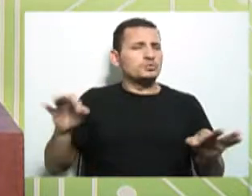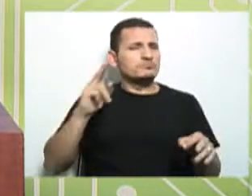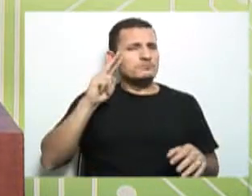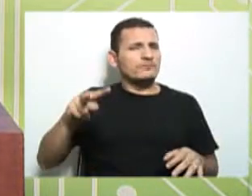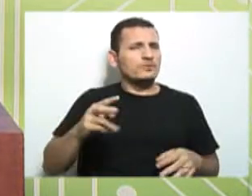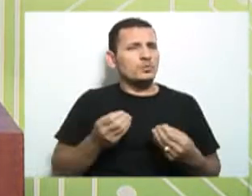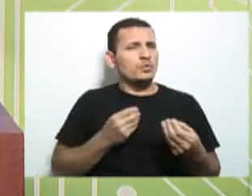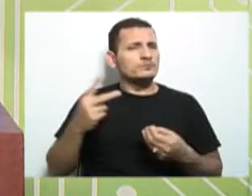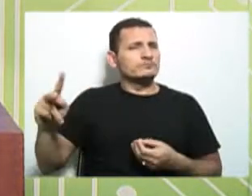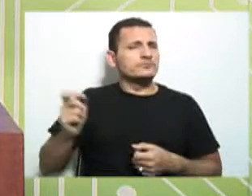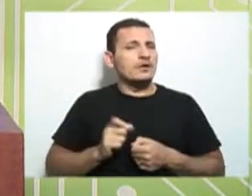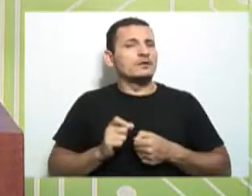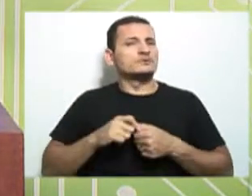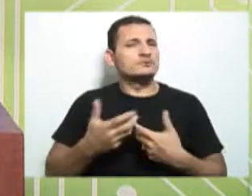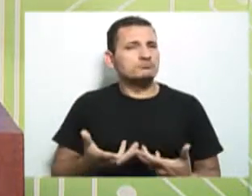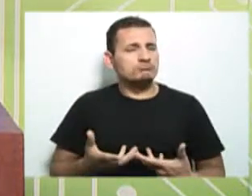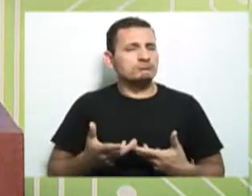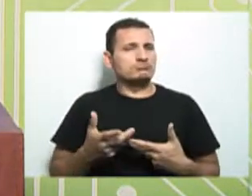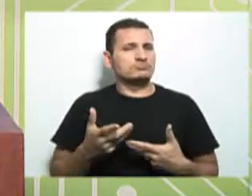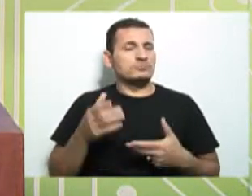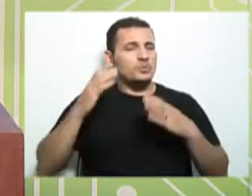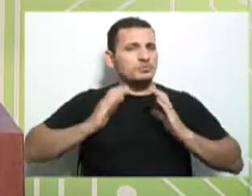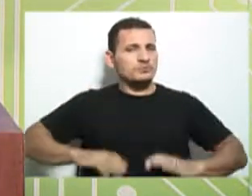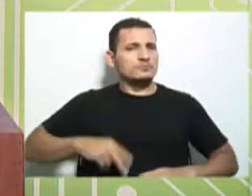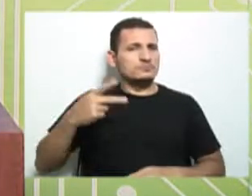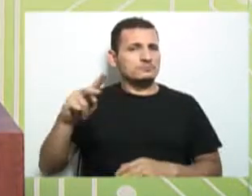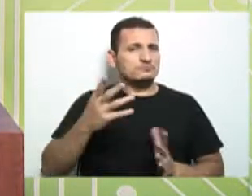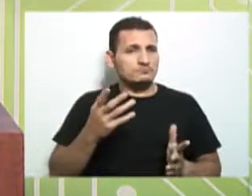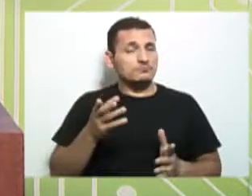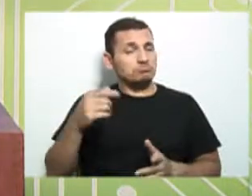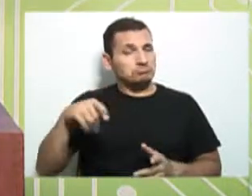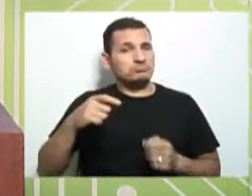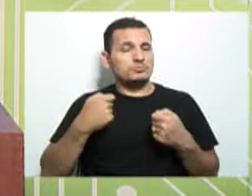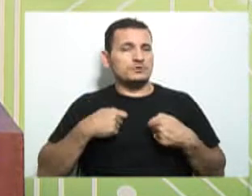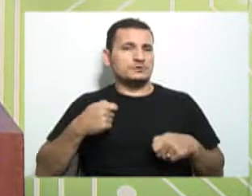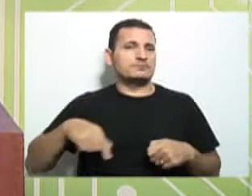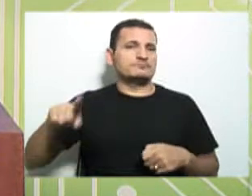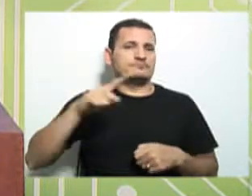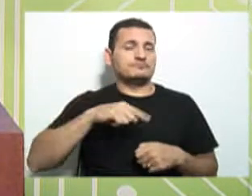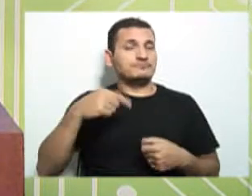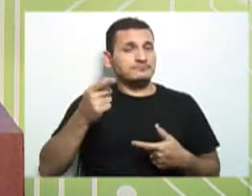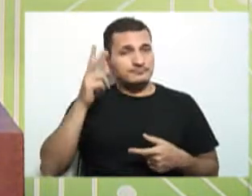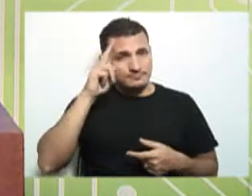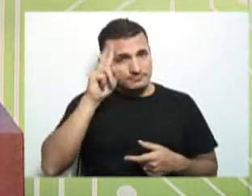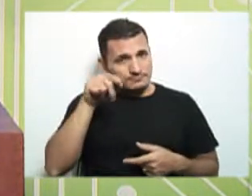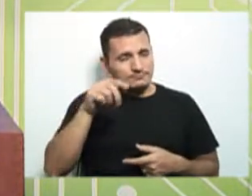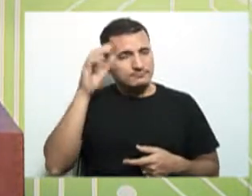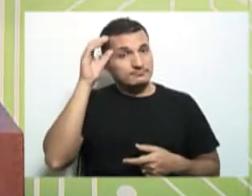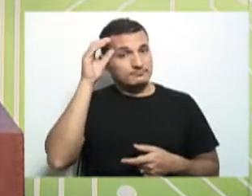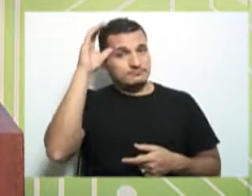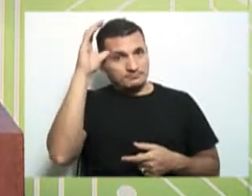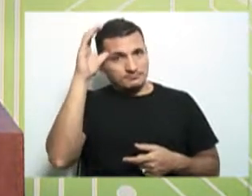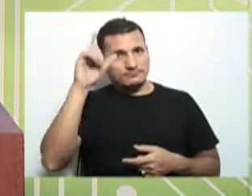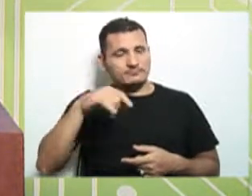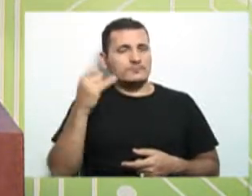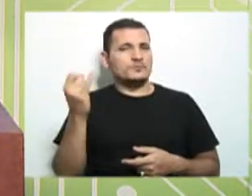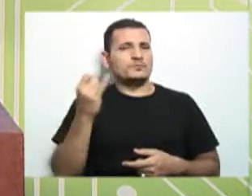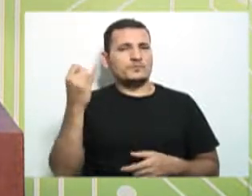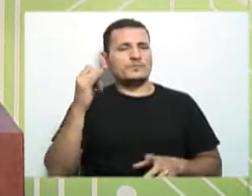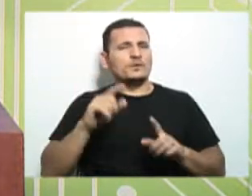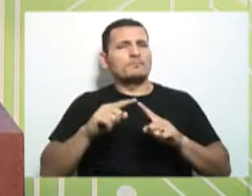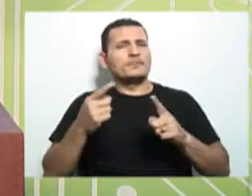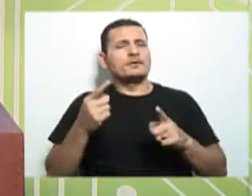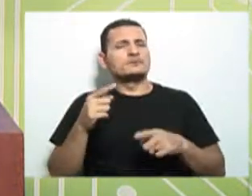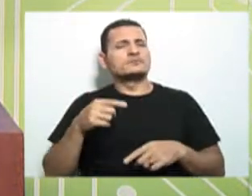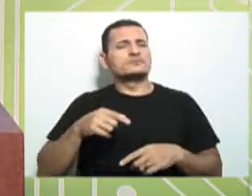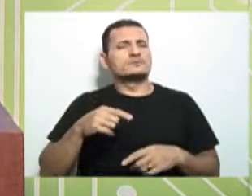atitude comportamental dessa pessoa, não é? E é isso que nós precisamos. Então lembre-se, conhecimento é muito importante, não é? Mas o